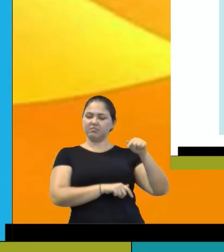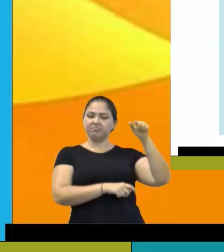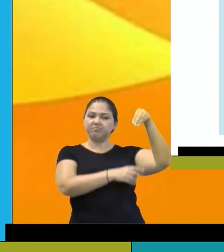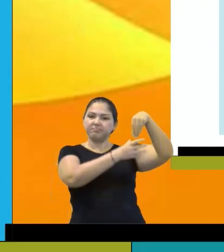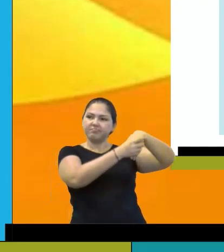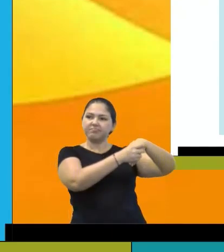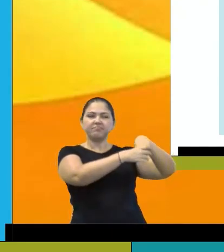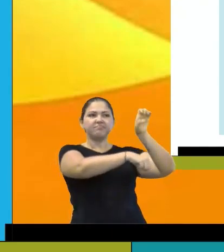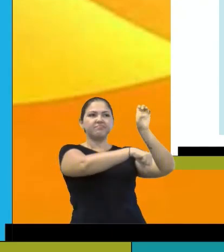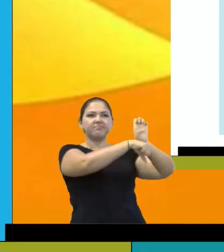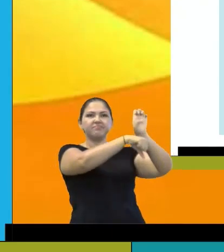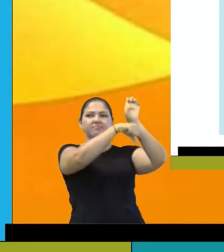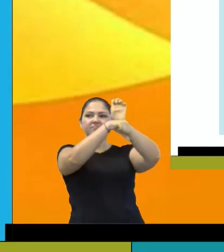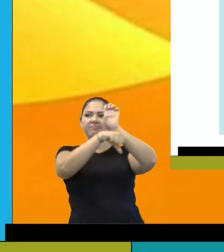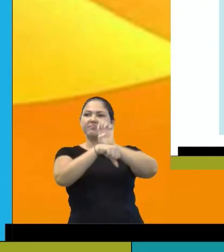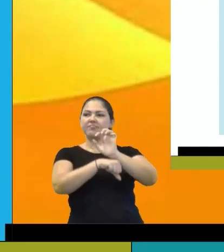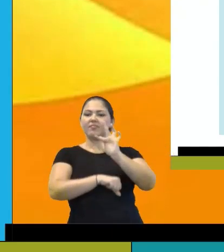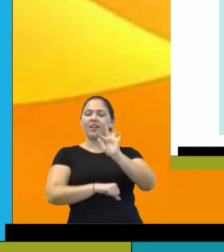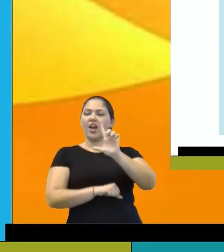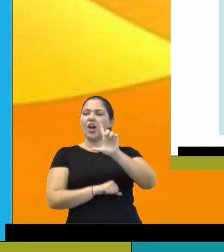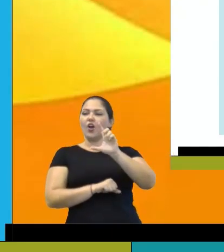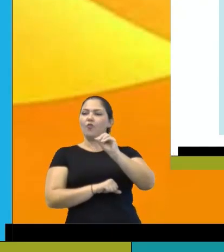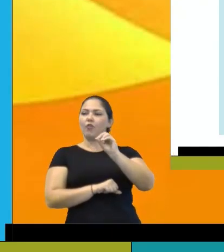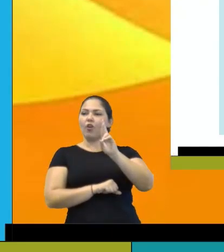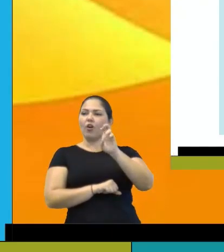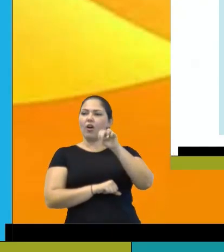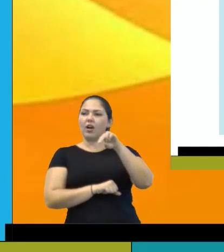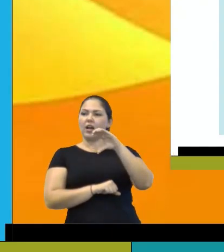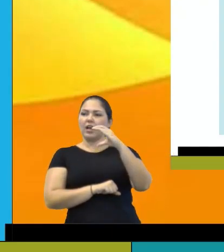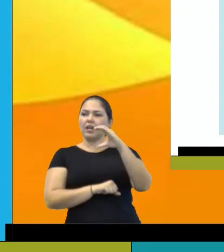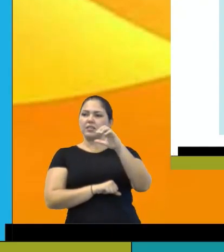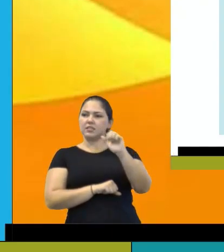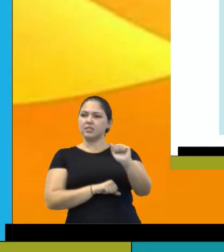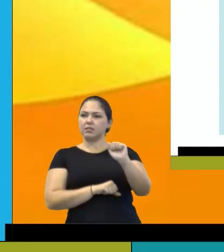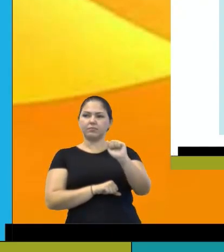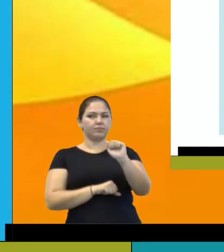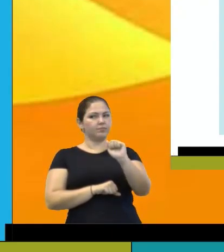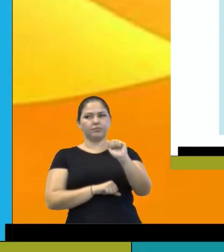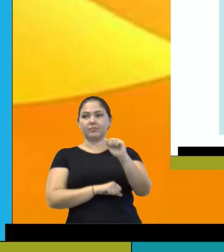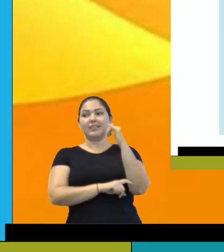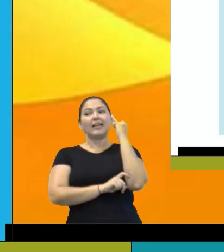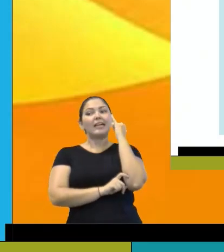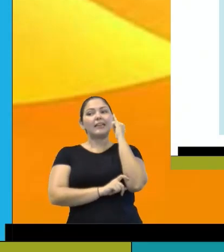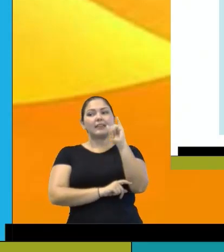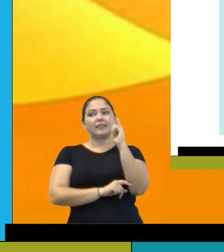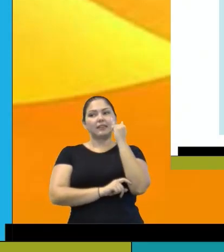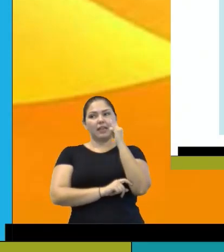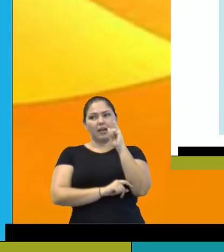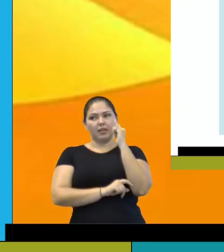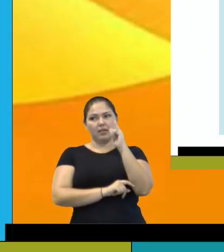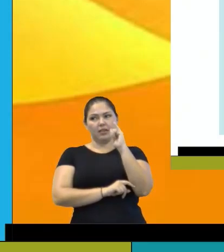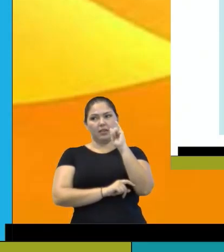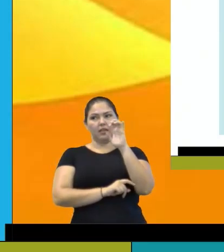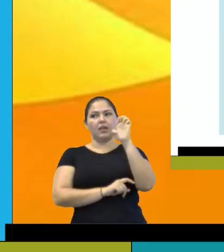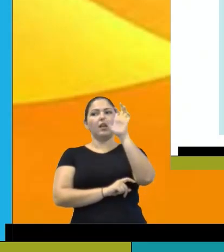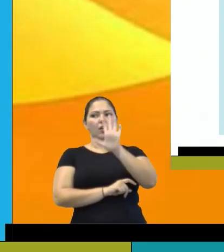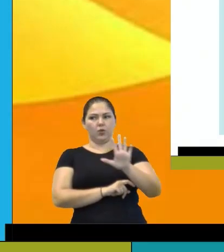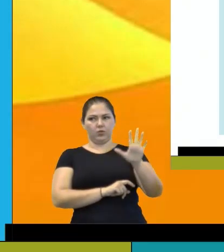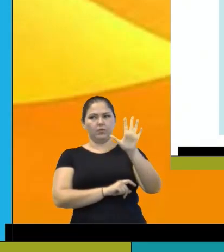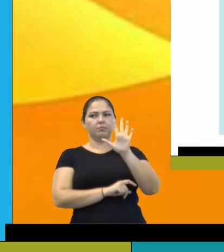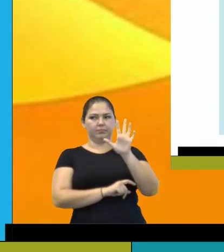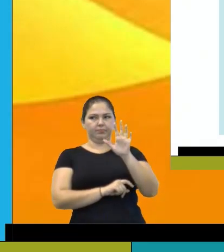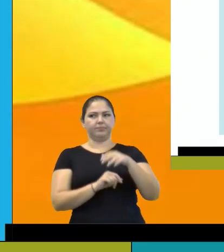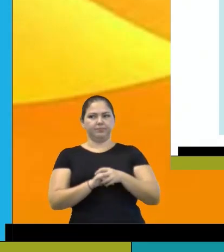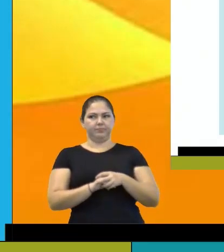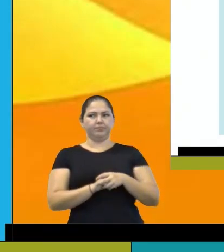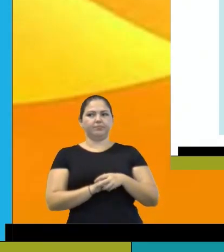os estados pontifícios. Os estados pontifícios são os estados que são governados pela igreja. Nós tínhamos o regime